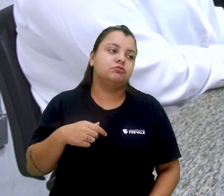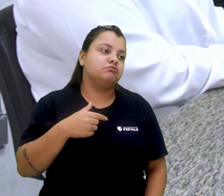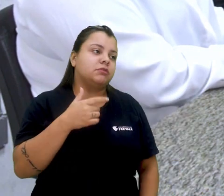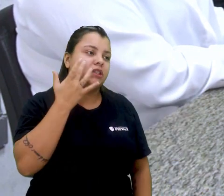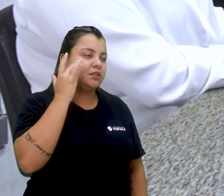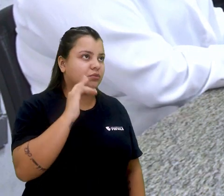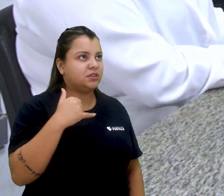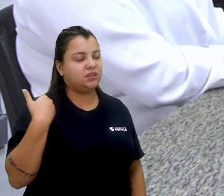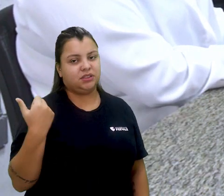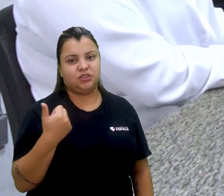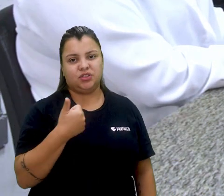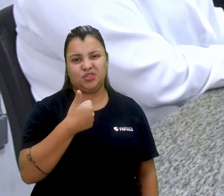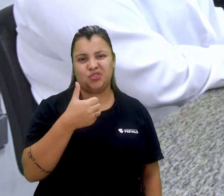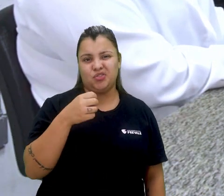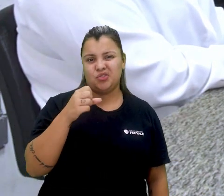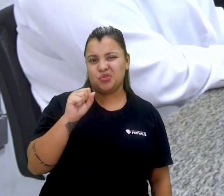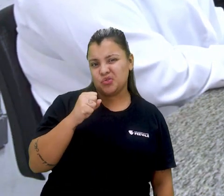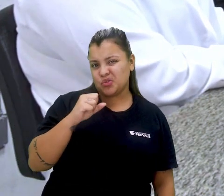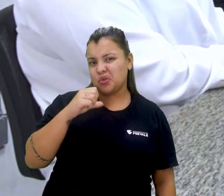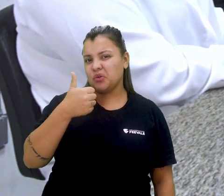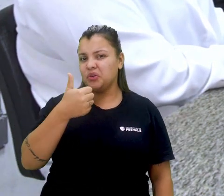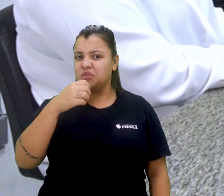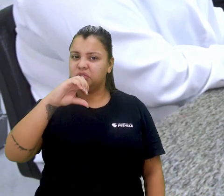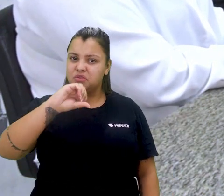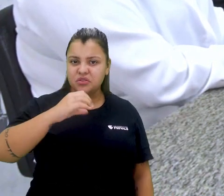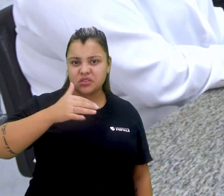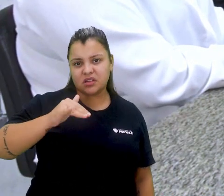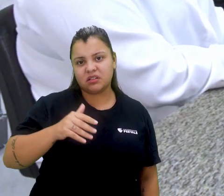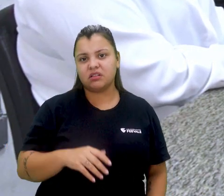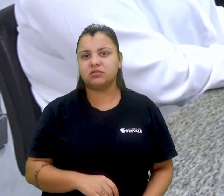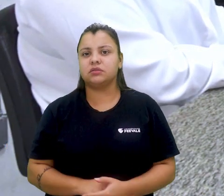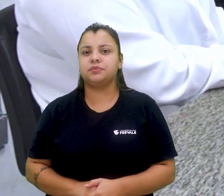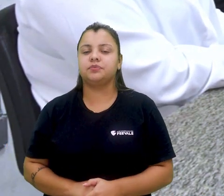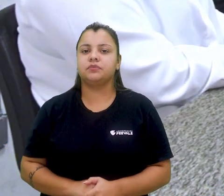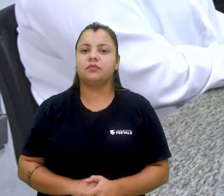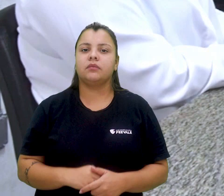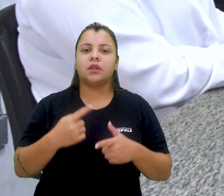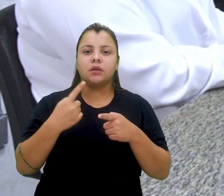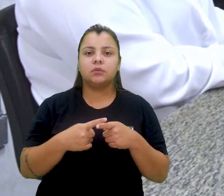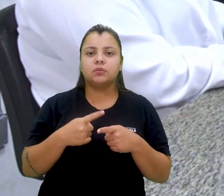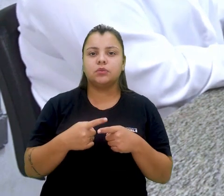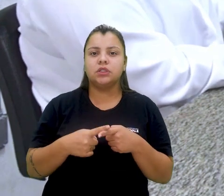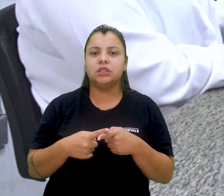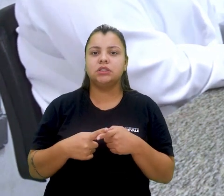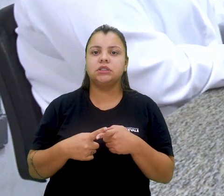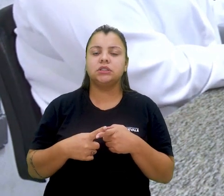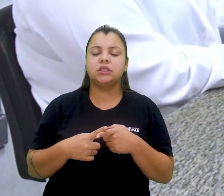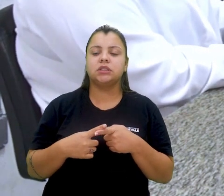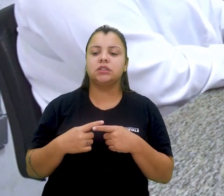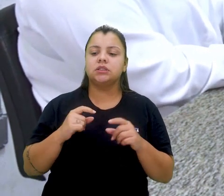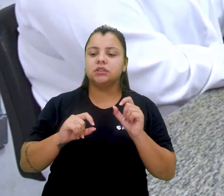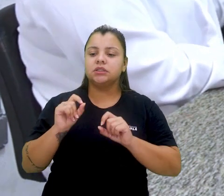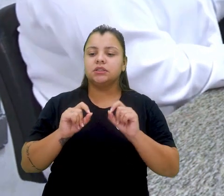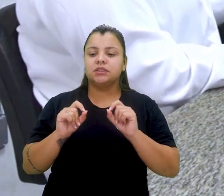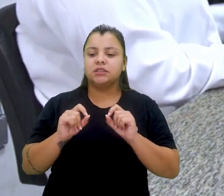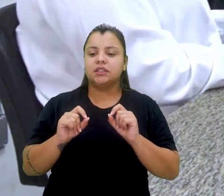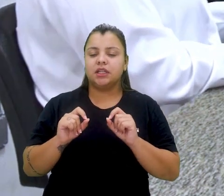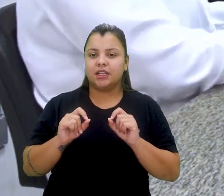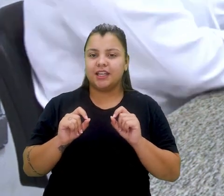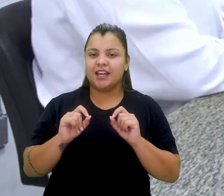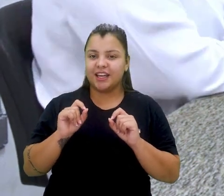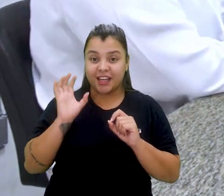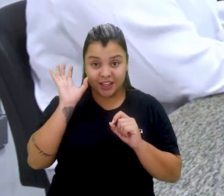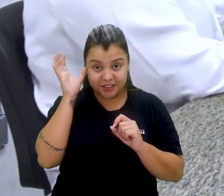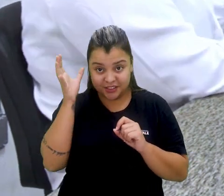19 anos eu acho que eu acredito que eu fiz 19 anos ali Talvez é porque isso foi uma porque o que acontece